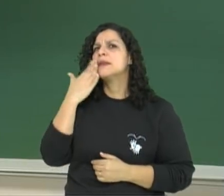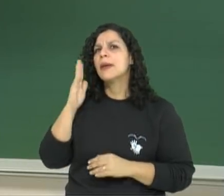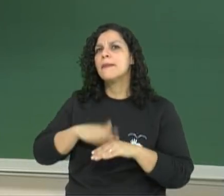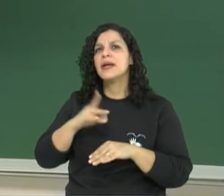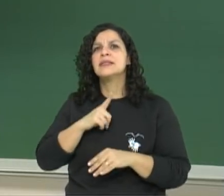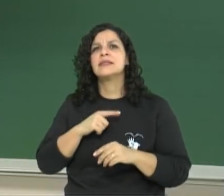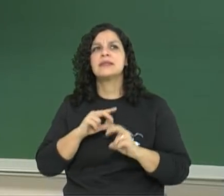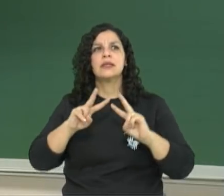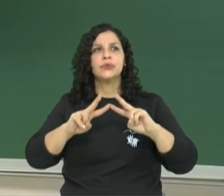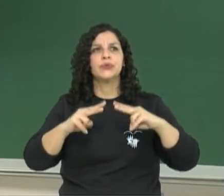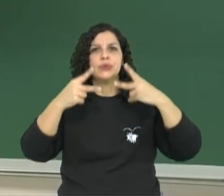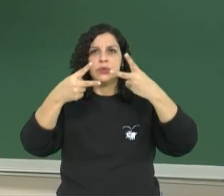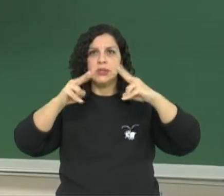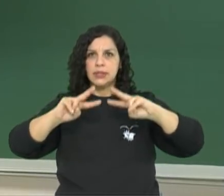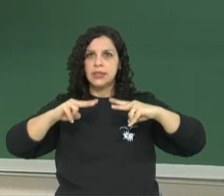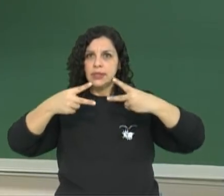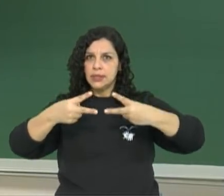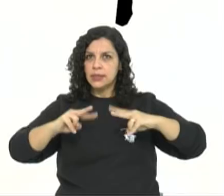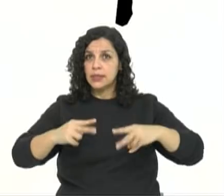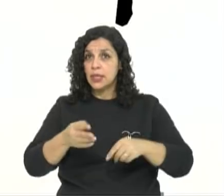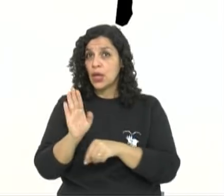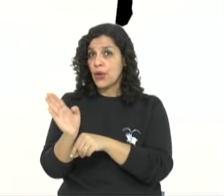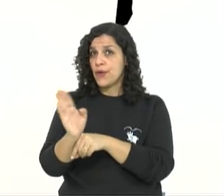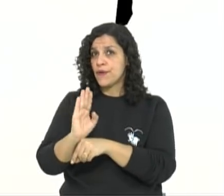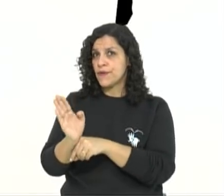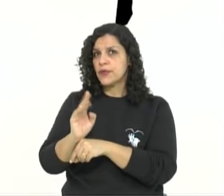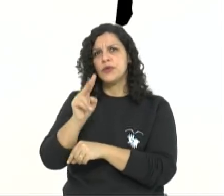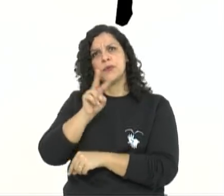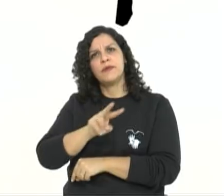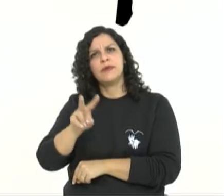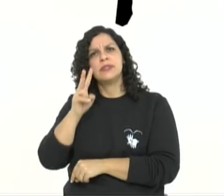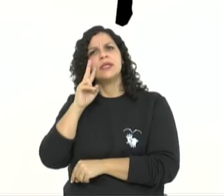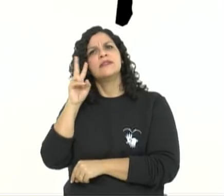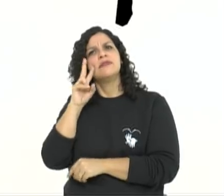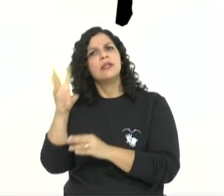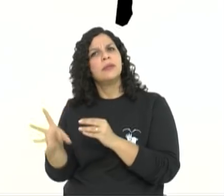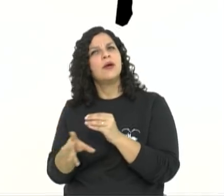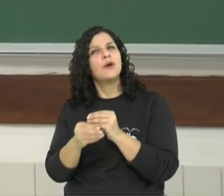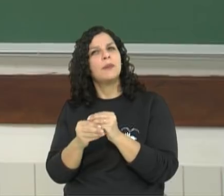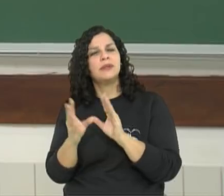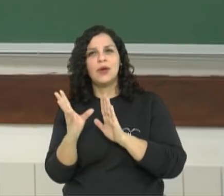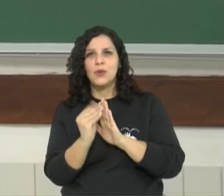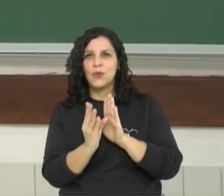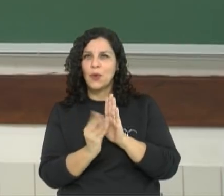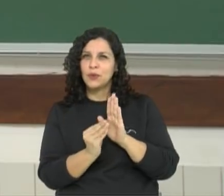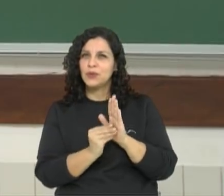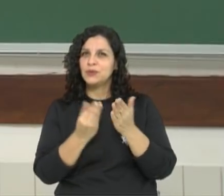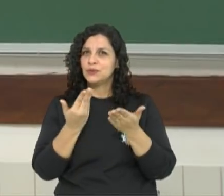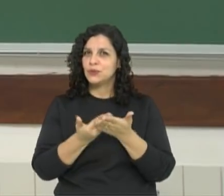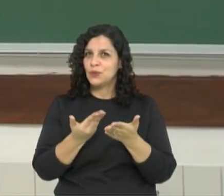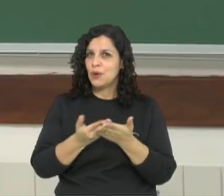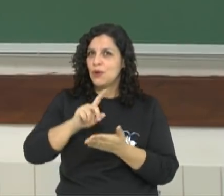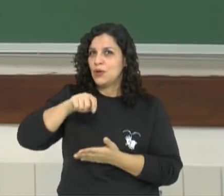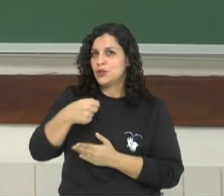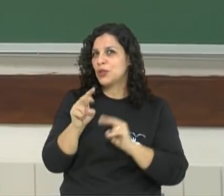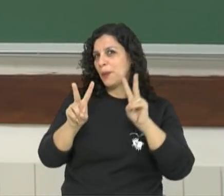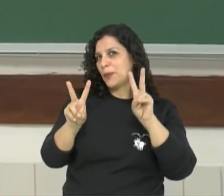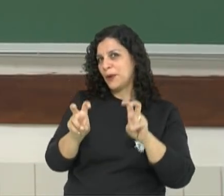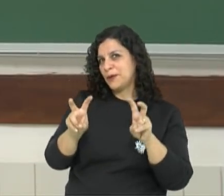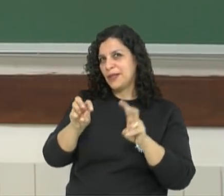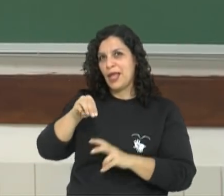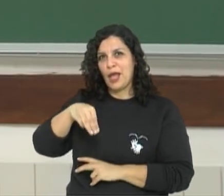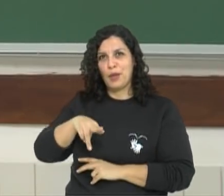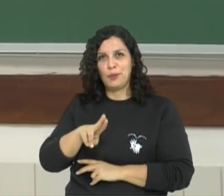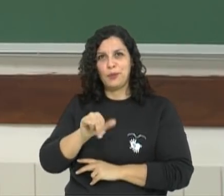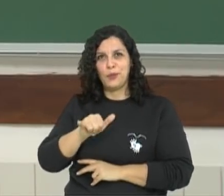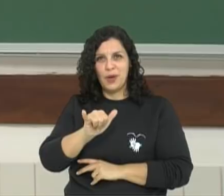nós temos aqui 3 vídeos para vocês completarem o conhecimento de vocês sobre o